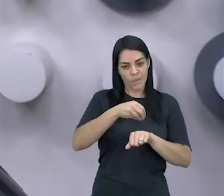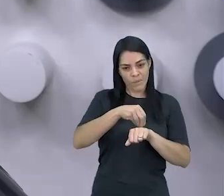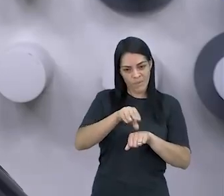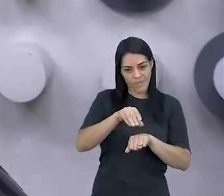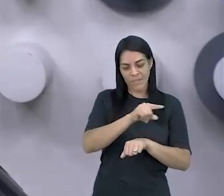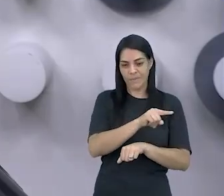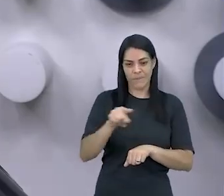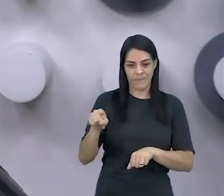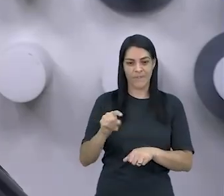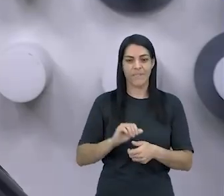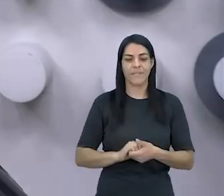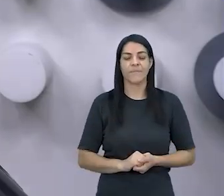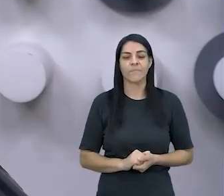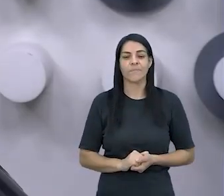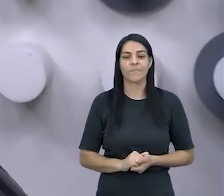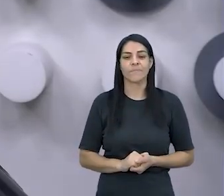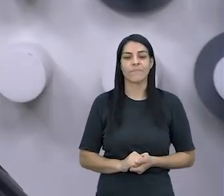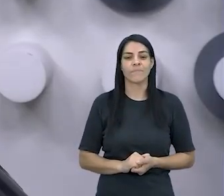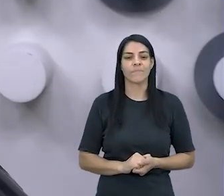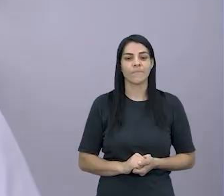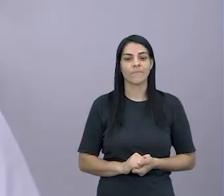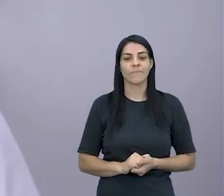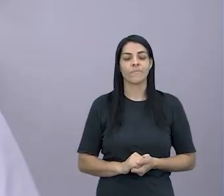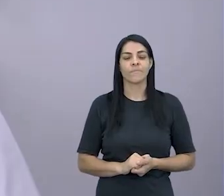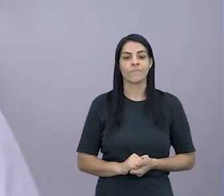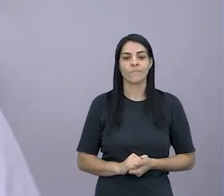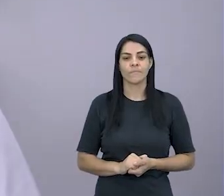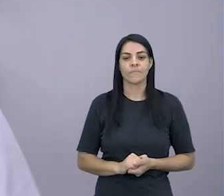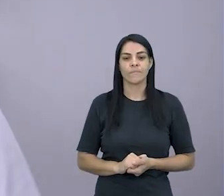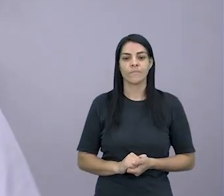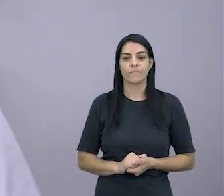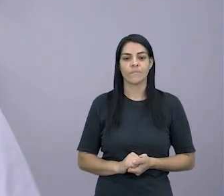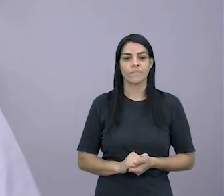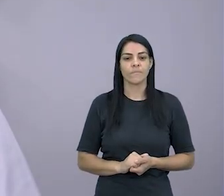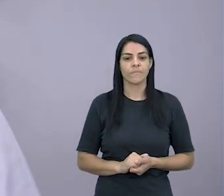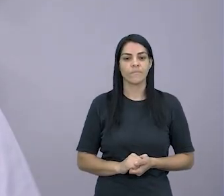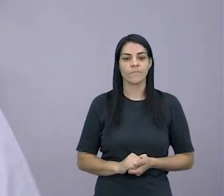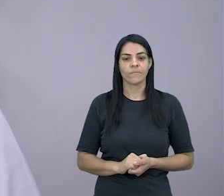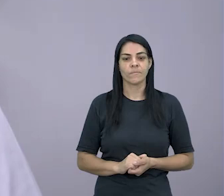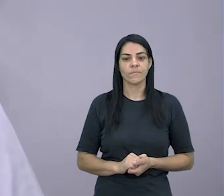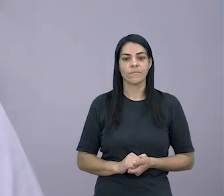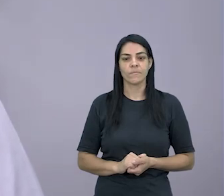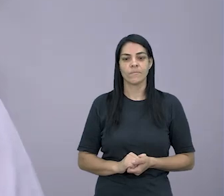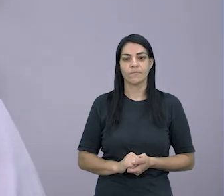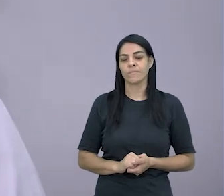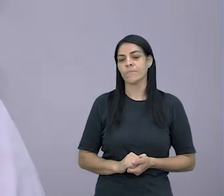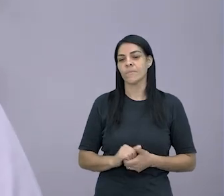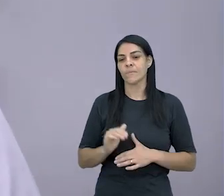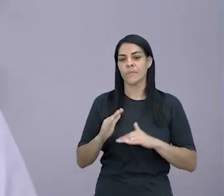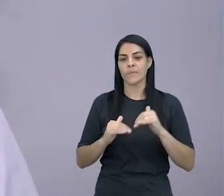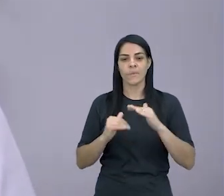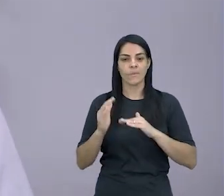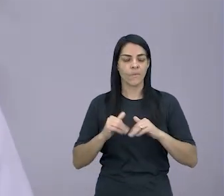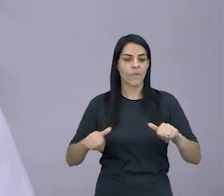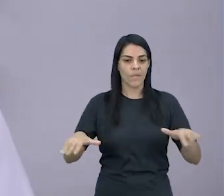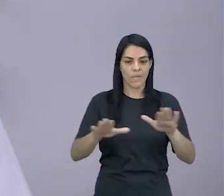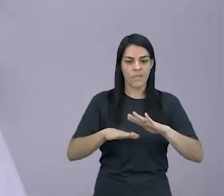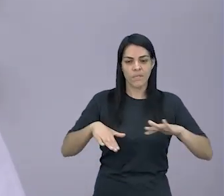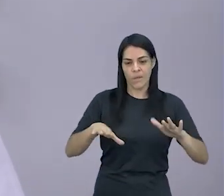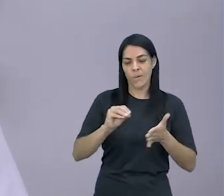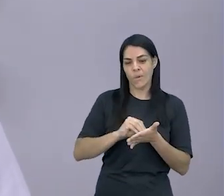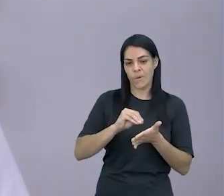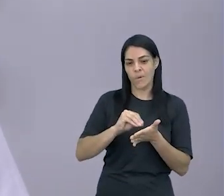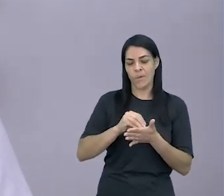que é dada. Muito bem. E a competência geral aí, né, que vai ser colocado